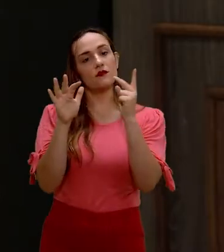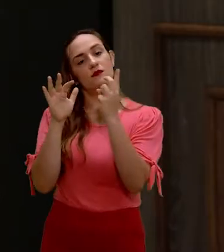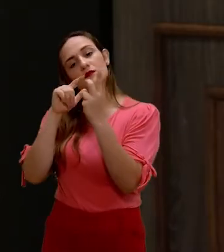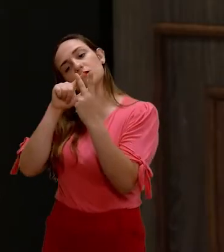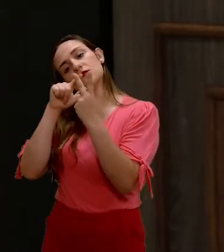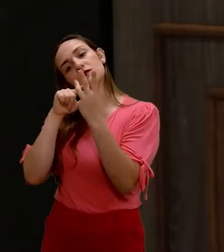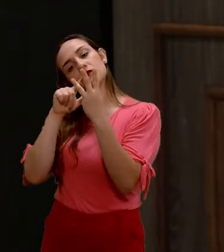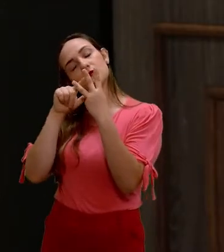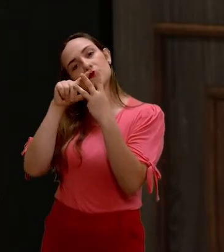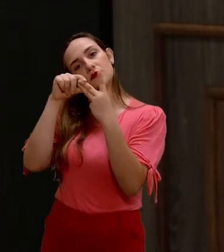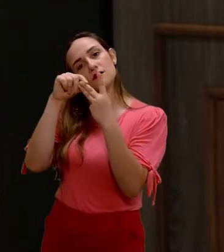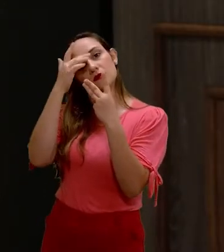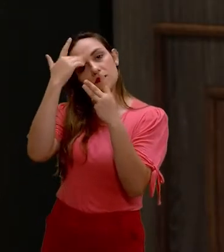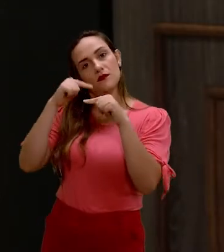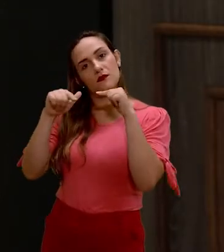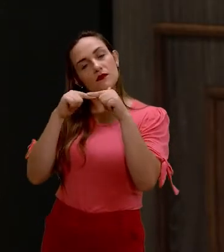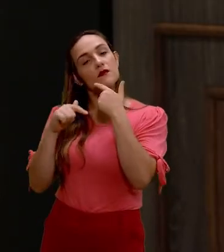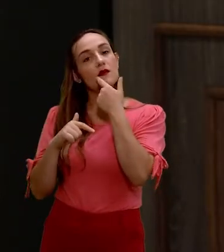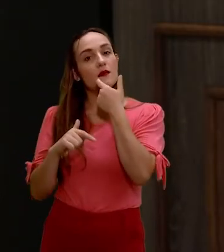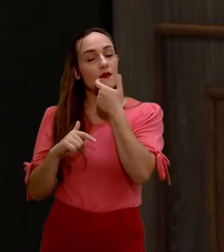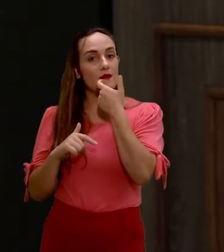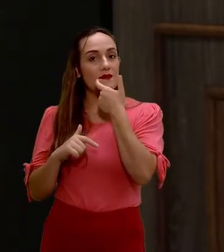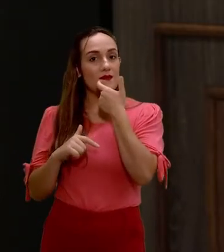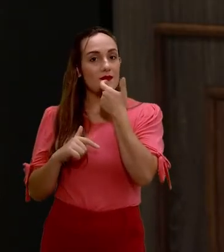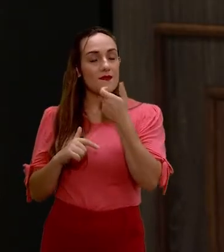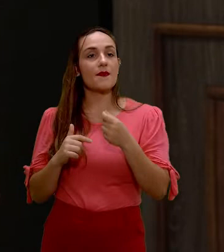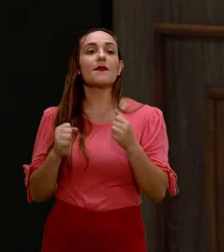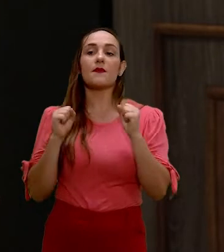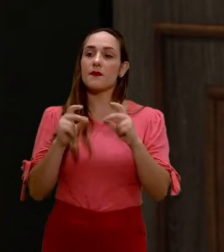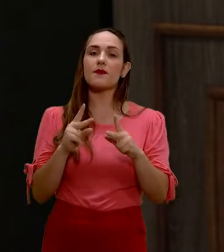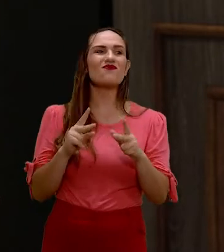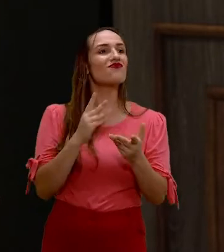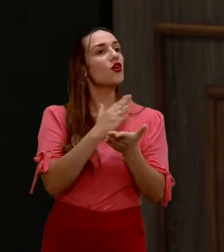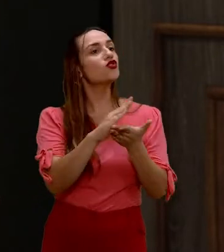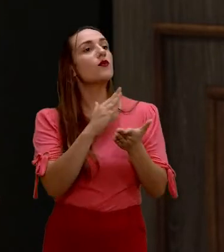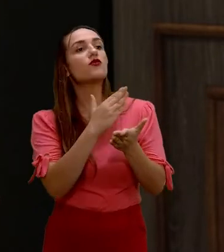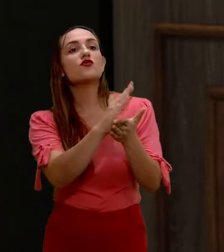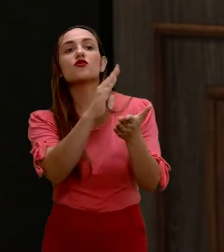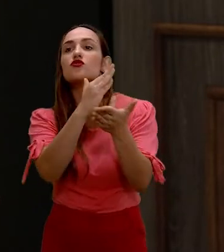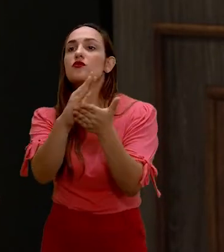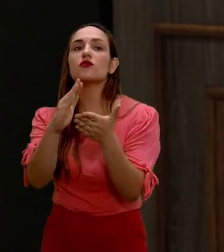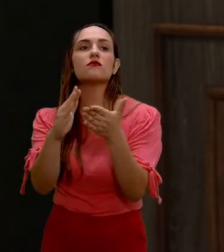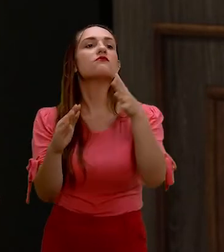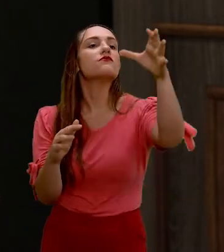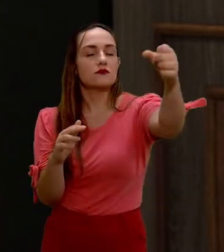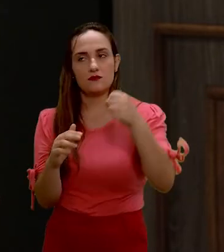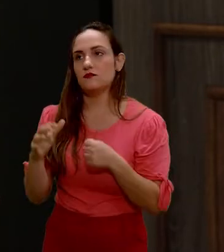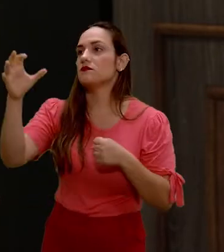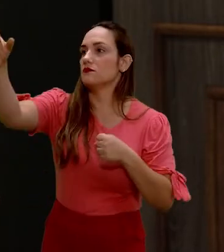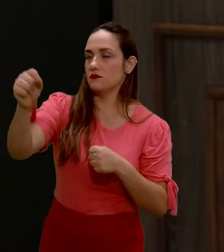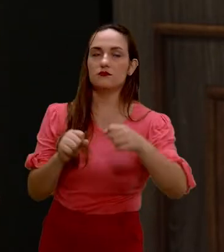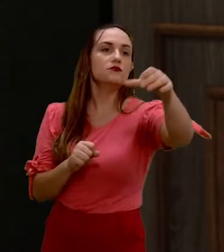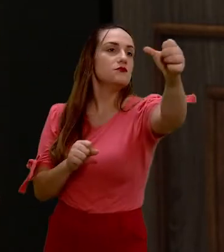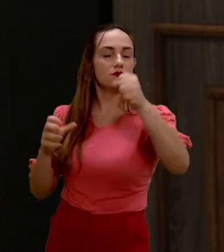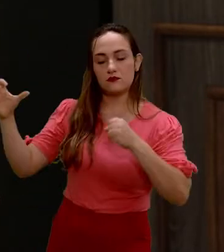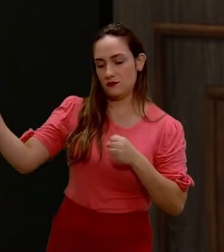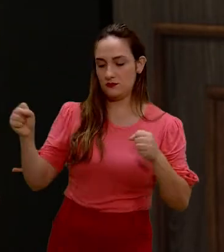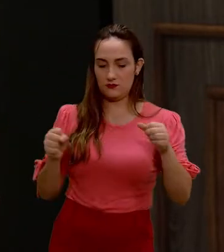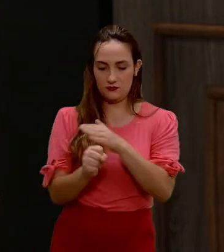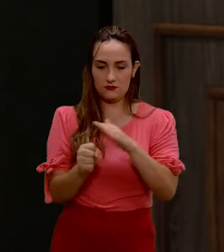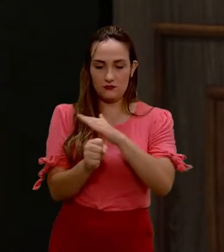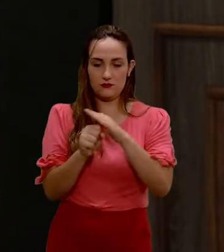Então, o que havia de excedente, nós pegamos e levamos para a CPE. Então, esse servidor já existia, ele só foi remanejado para uma